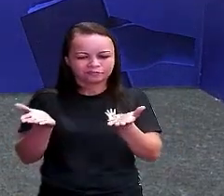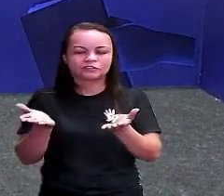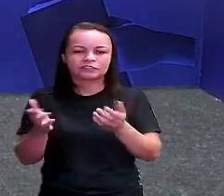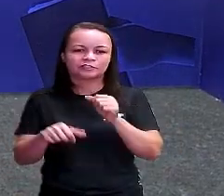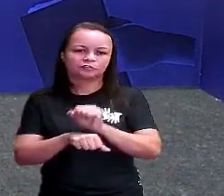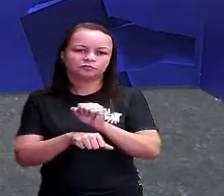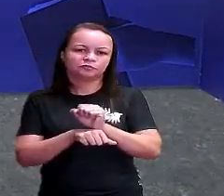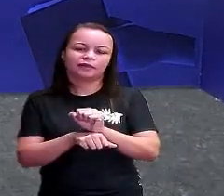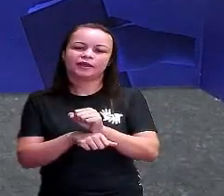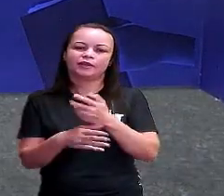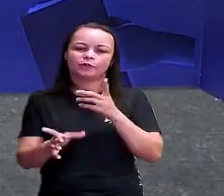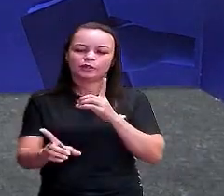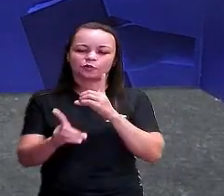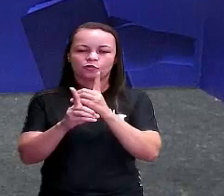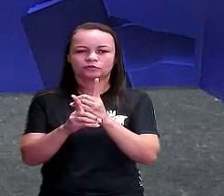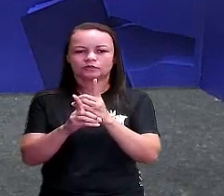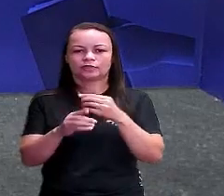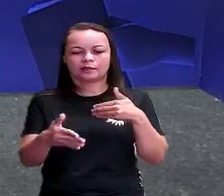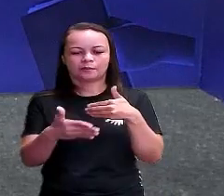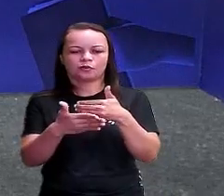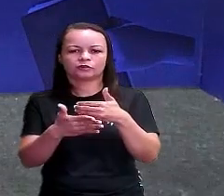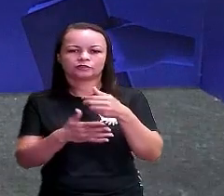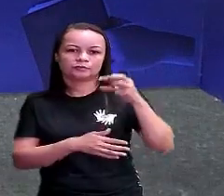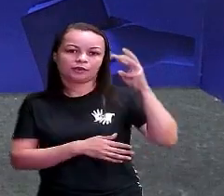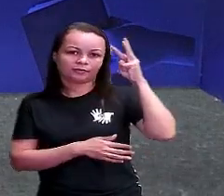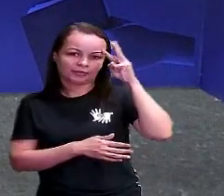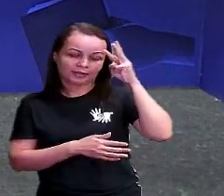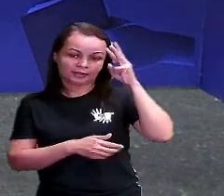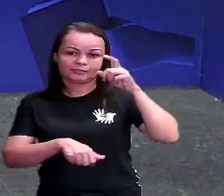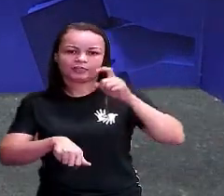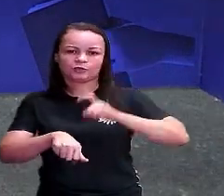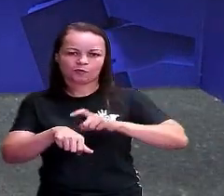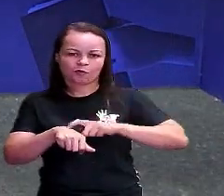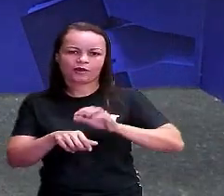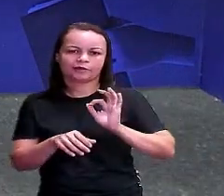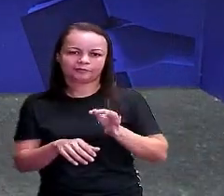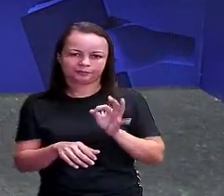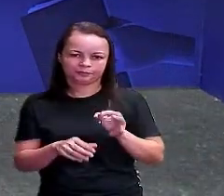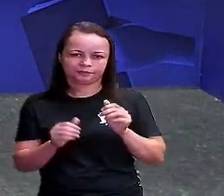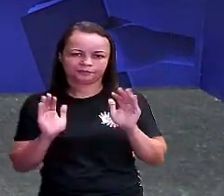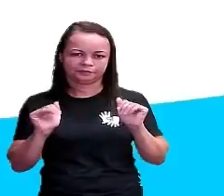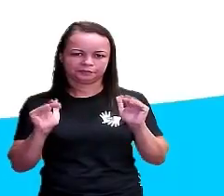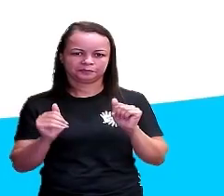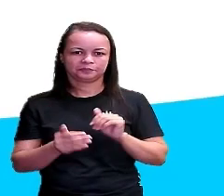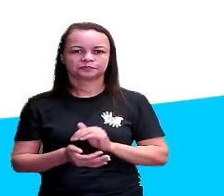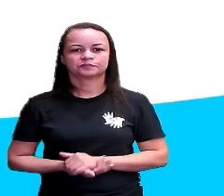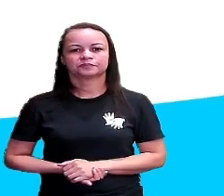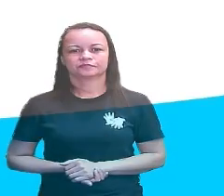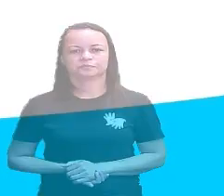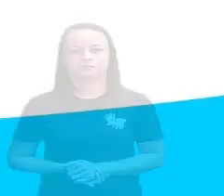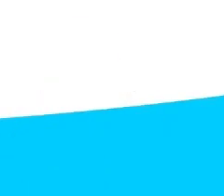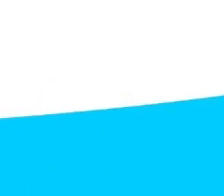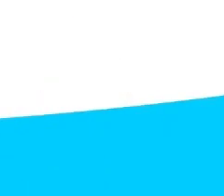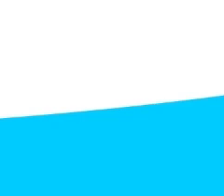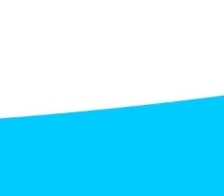eu espero encontrá-los na próxima terça, no mesmo horário. Até lá!